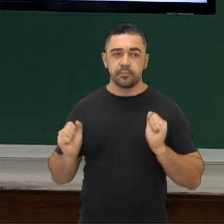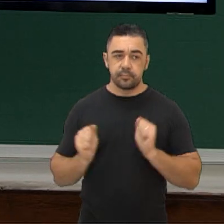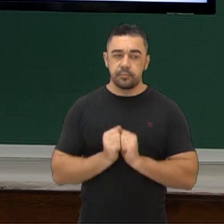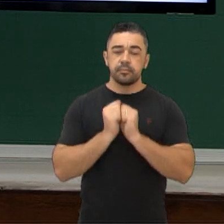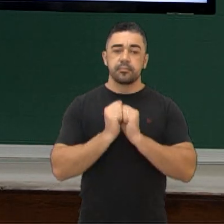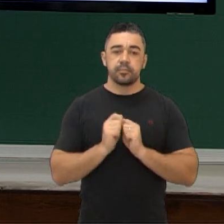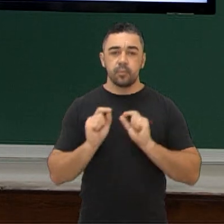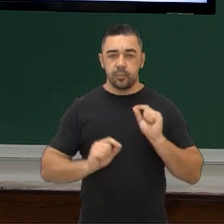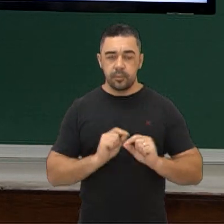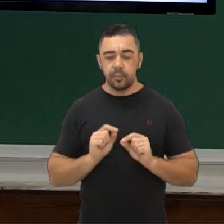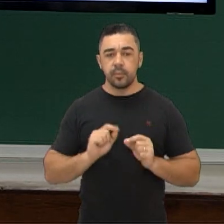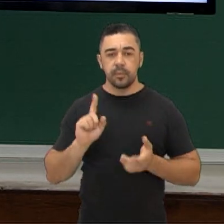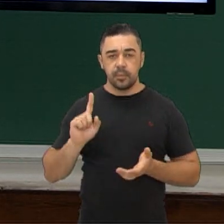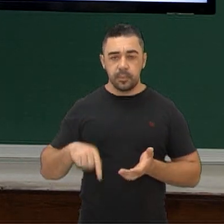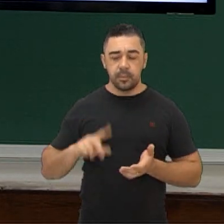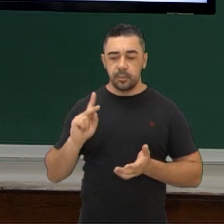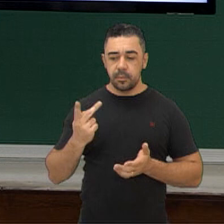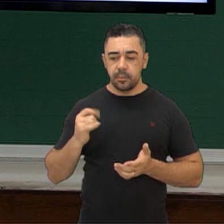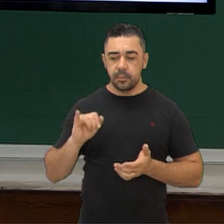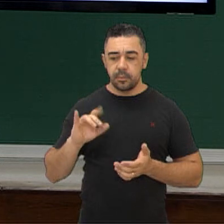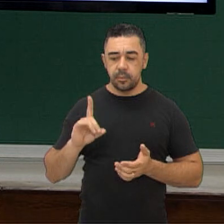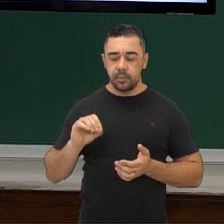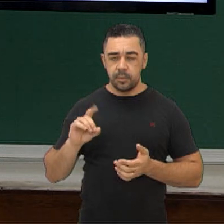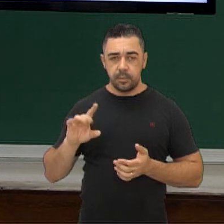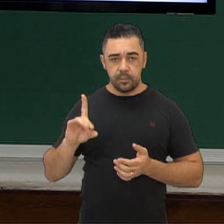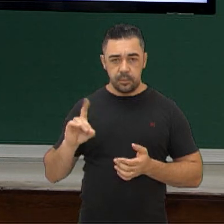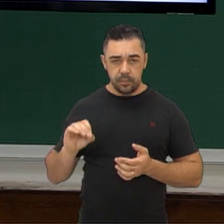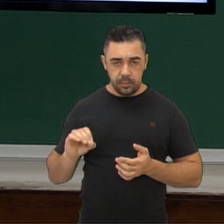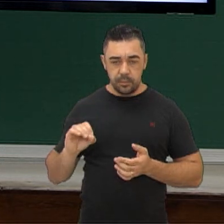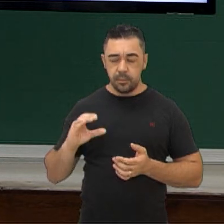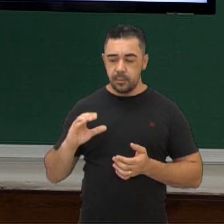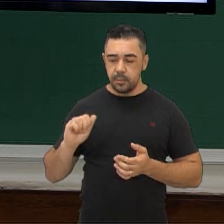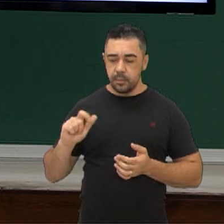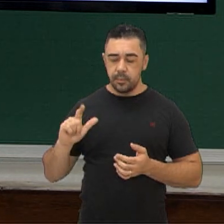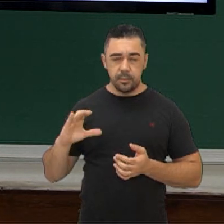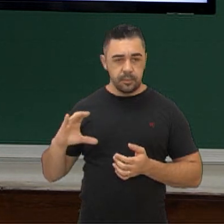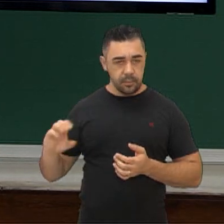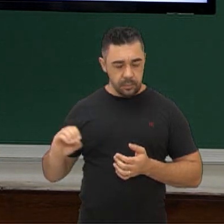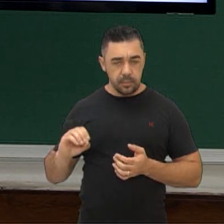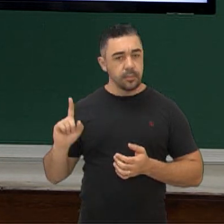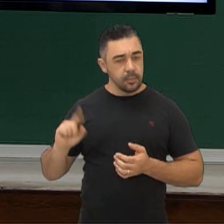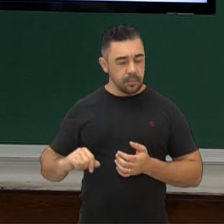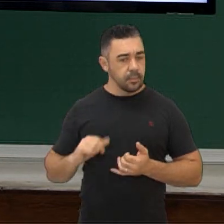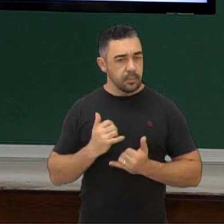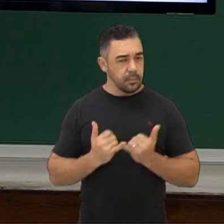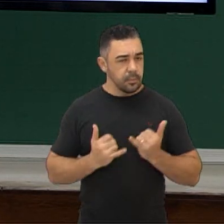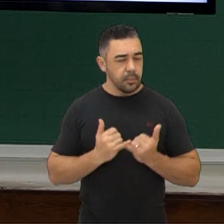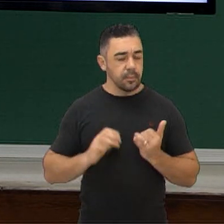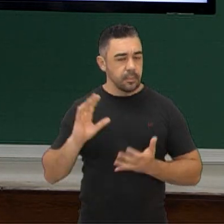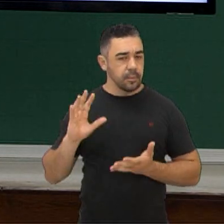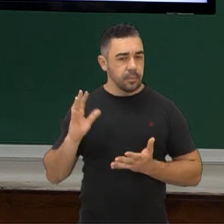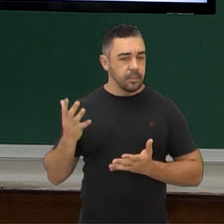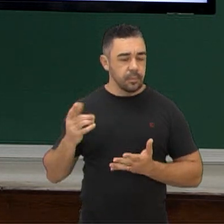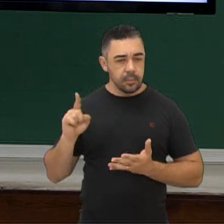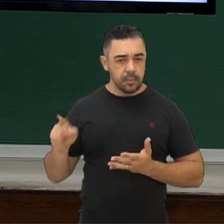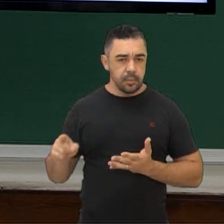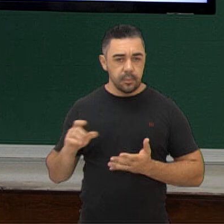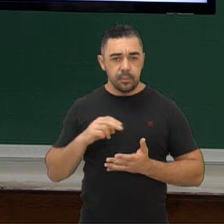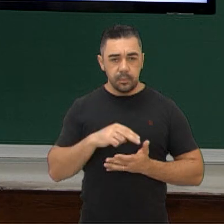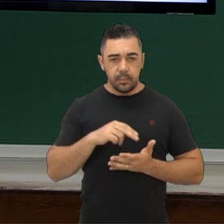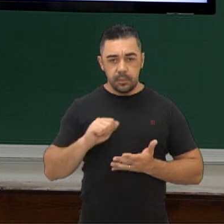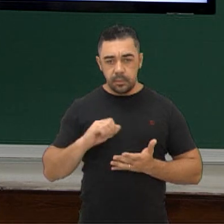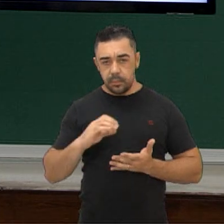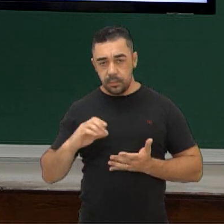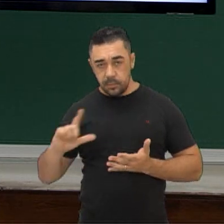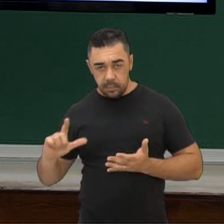juntos, formando hidróxido de cálcio, que é a base que vai formar nessa situação, semelhante ao que acontece lá do